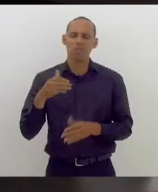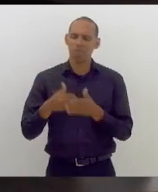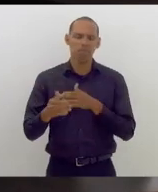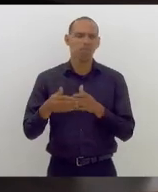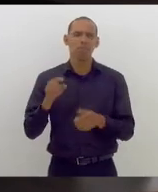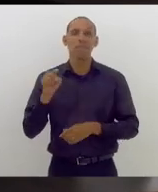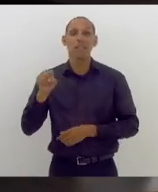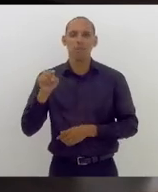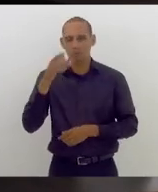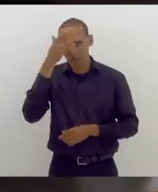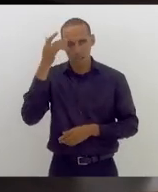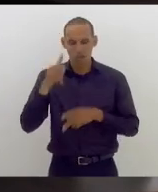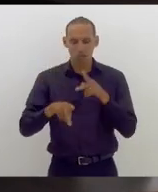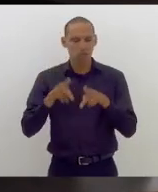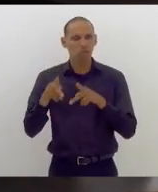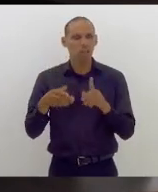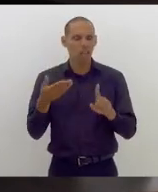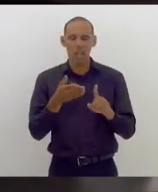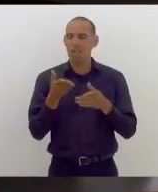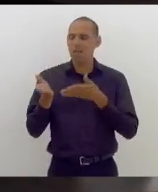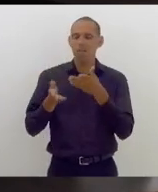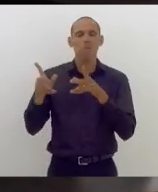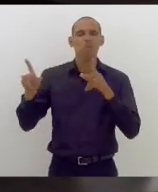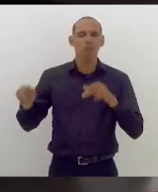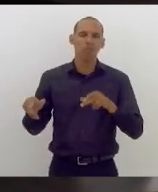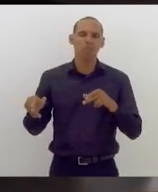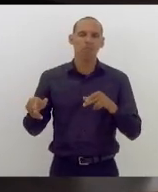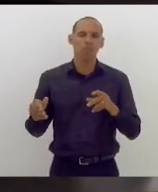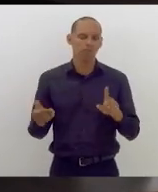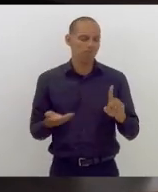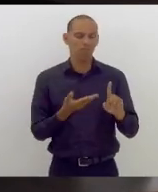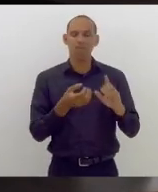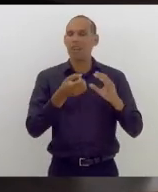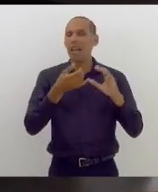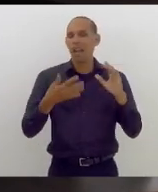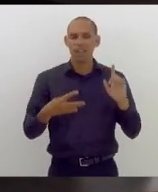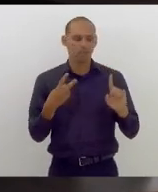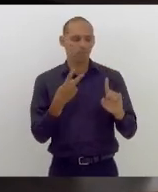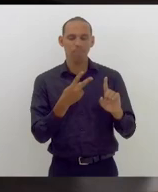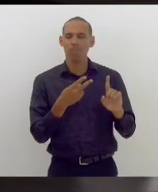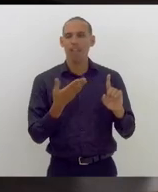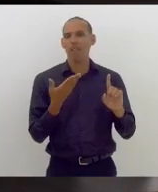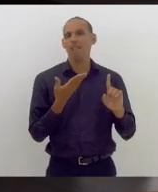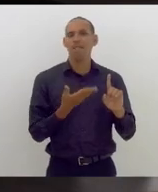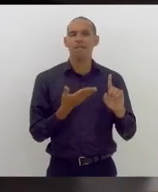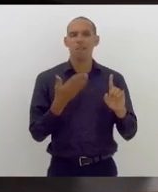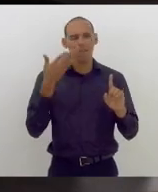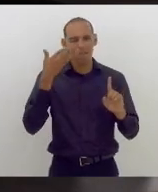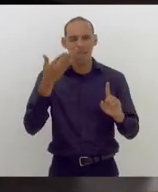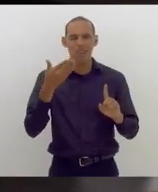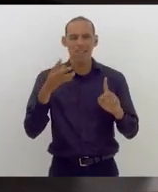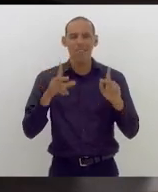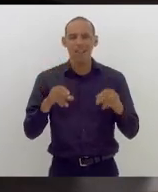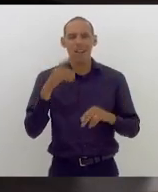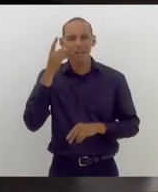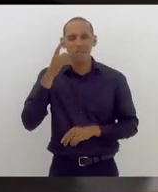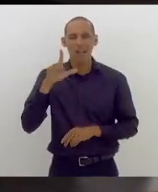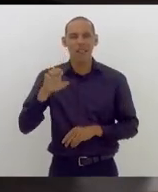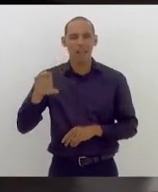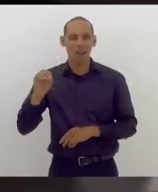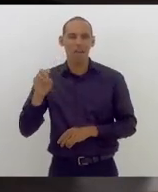das principais características de alguém que, além de ter demonstrado, como nosso querido deputado Léo Vieira já